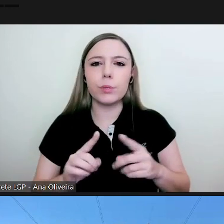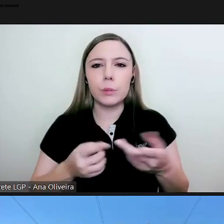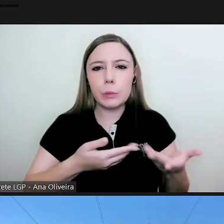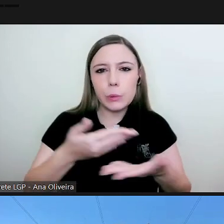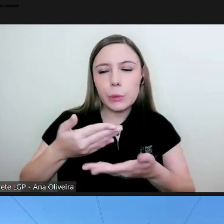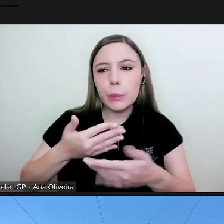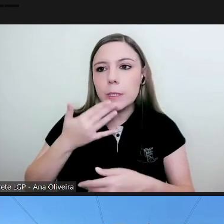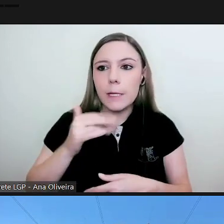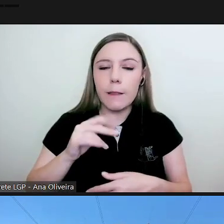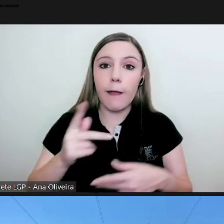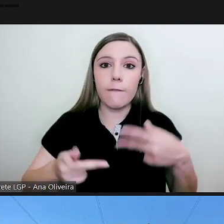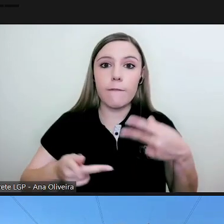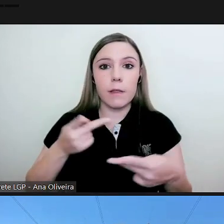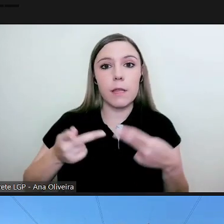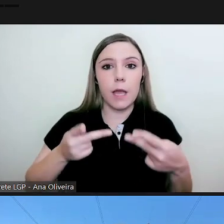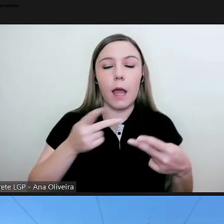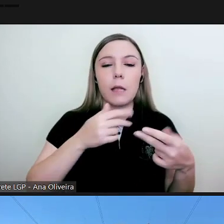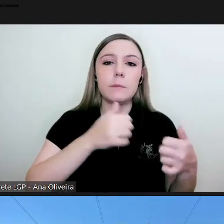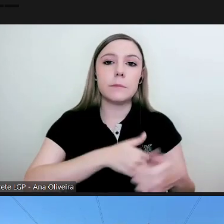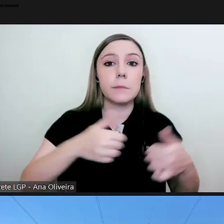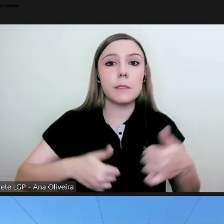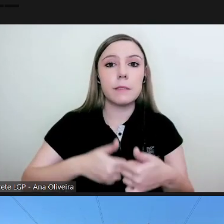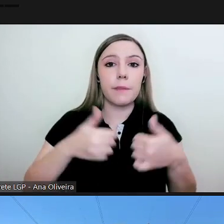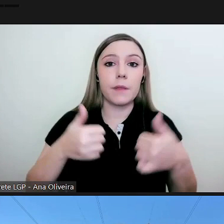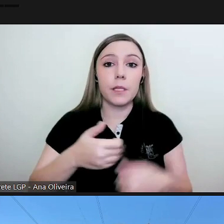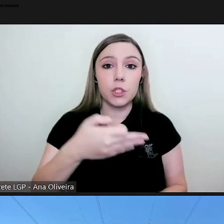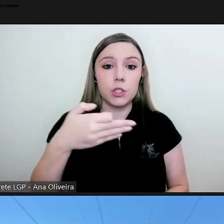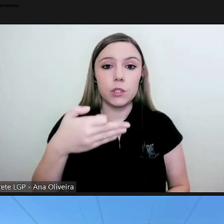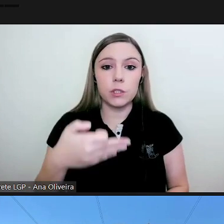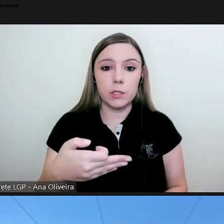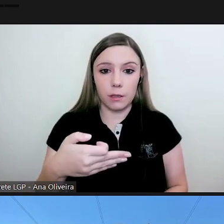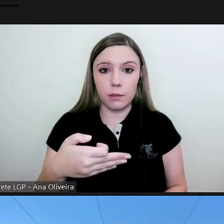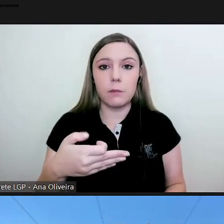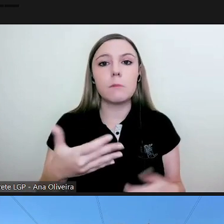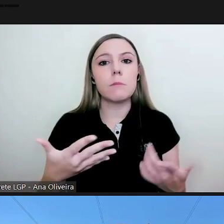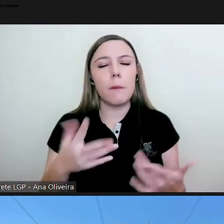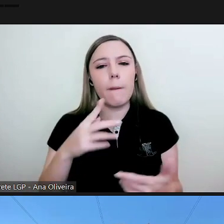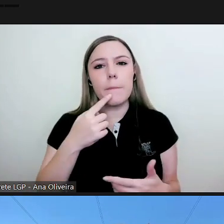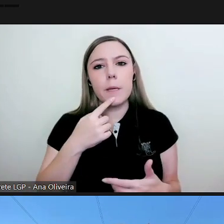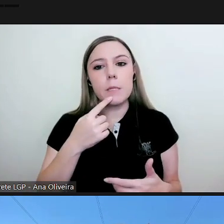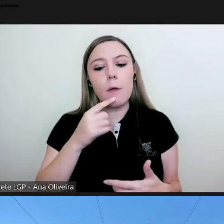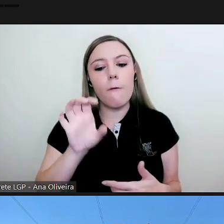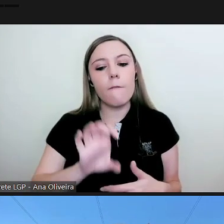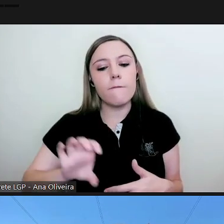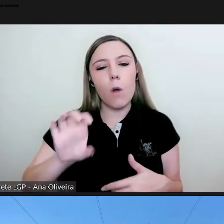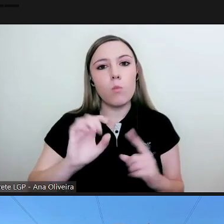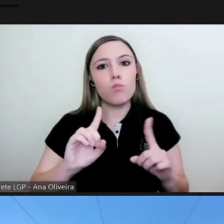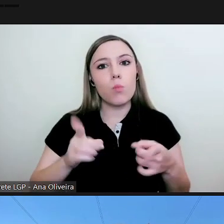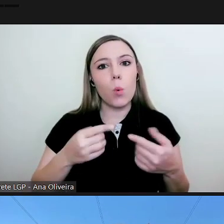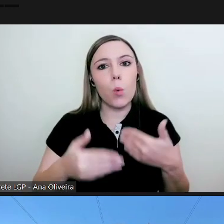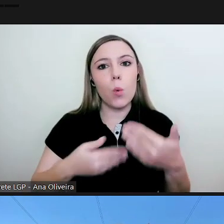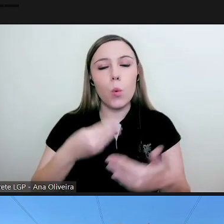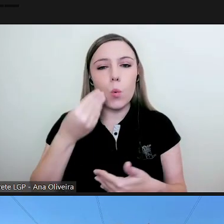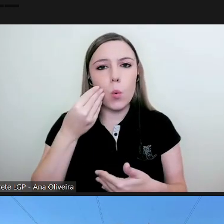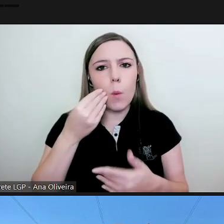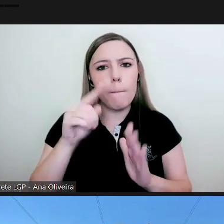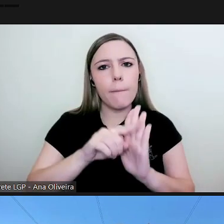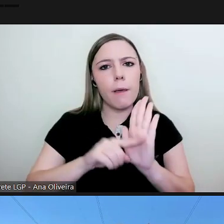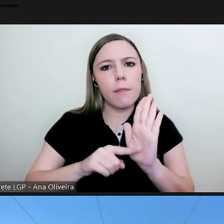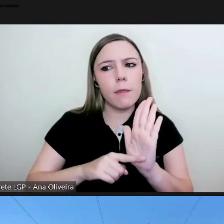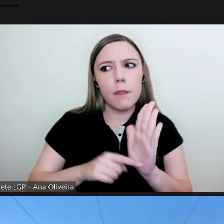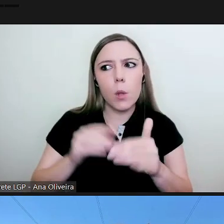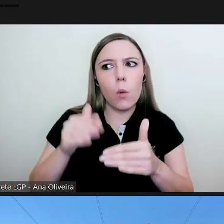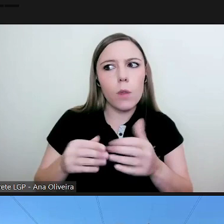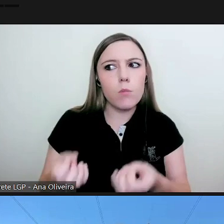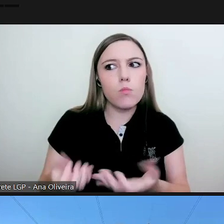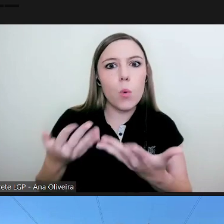em 7 municípios, como referi, qual o estado de implementação dessas medidas